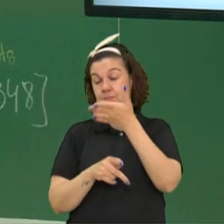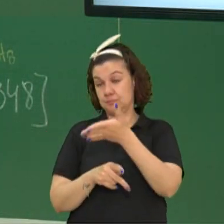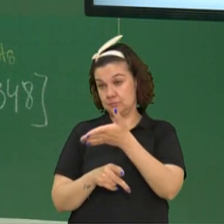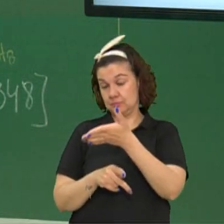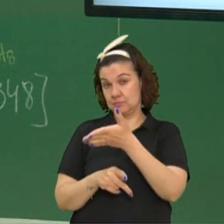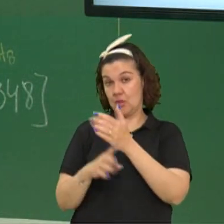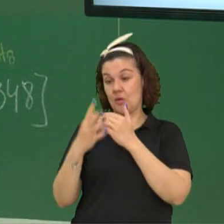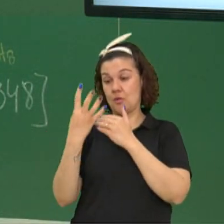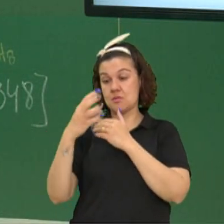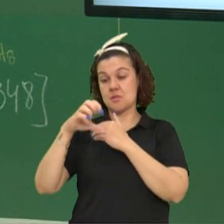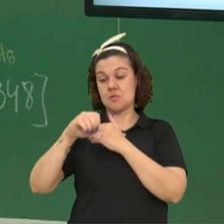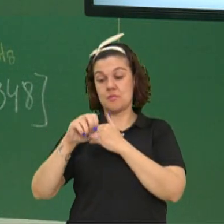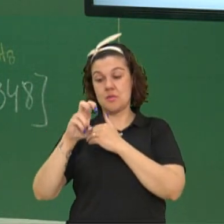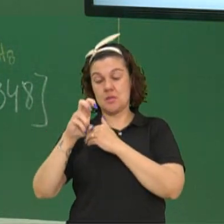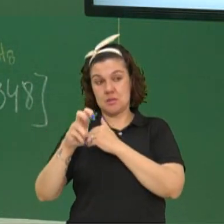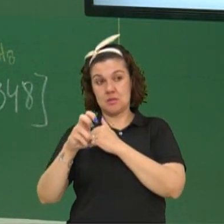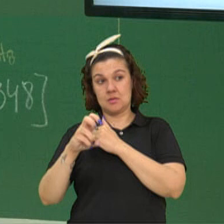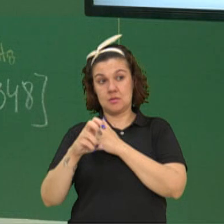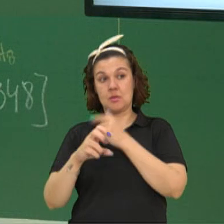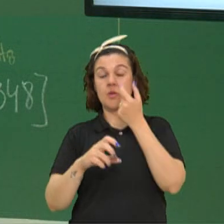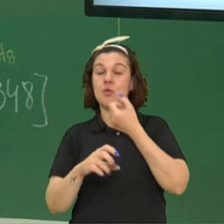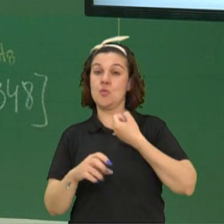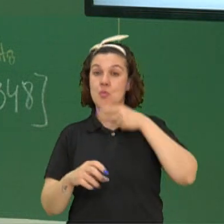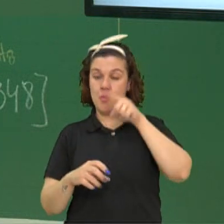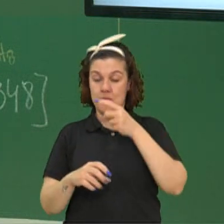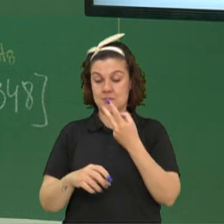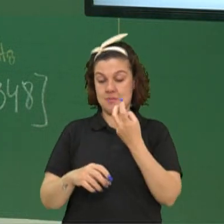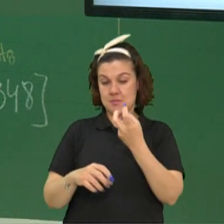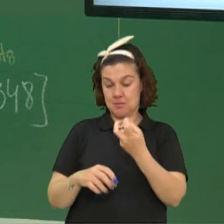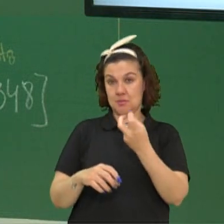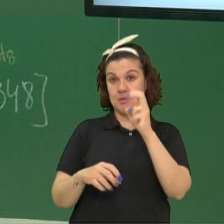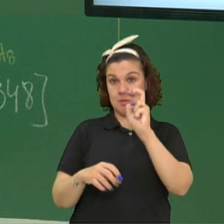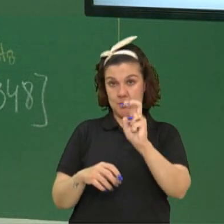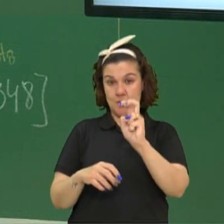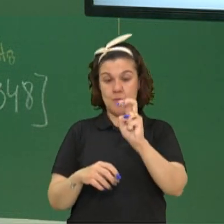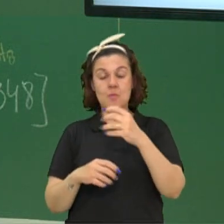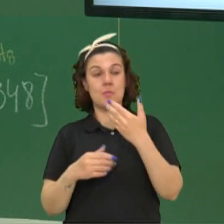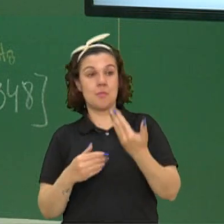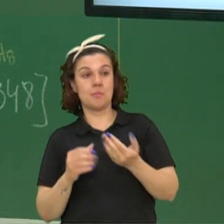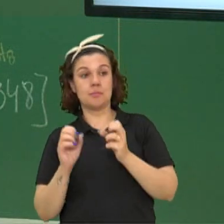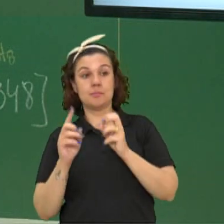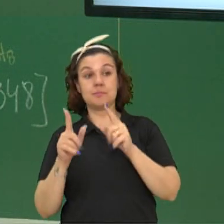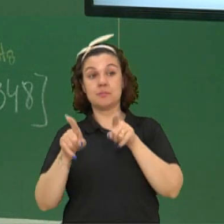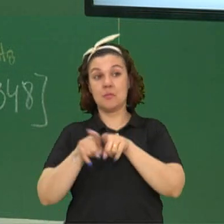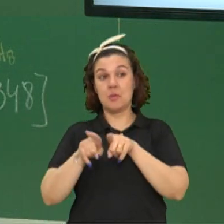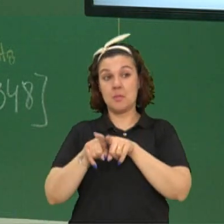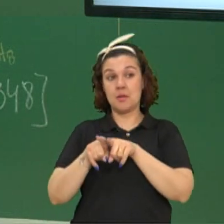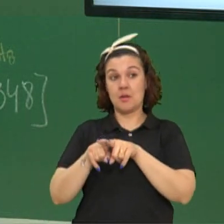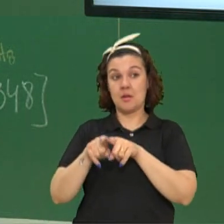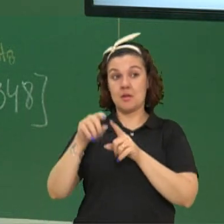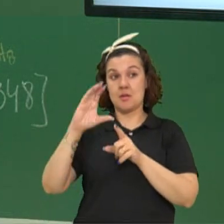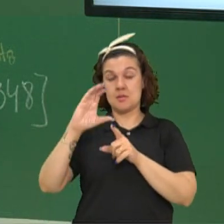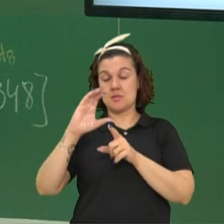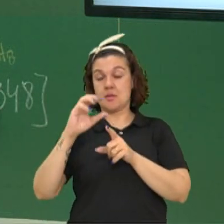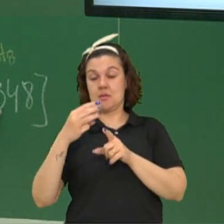reagentes, 495, e o coeficiente estequiométrico 5. E eu tenho lá o